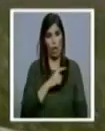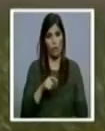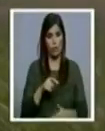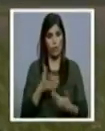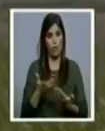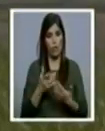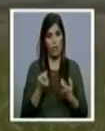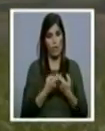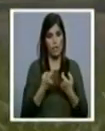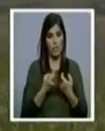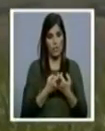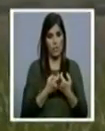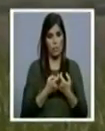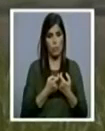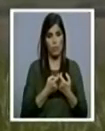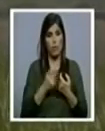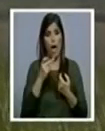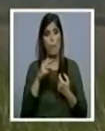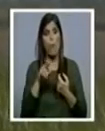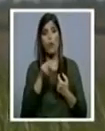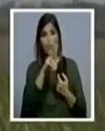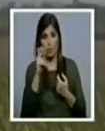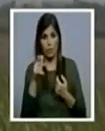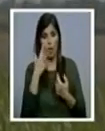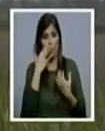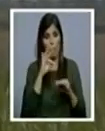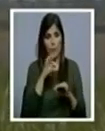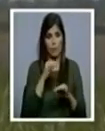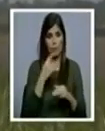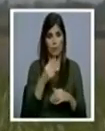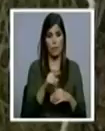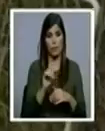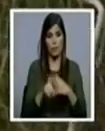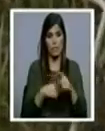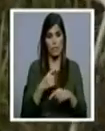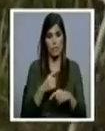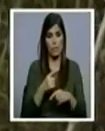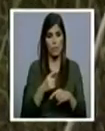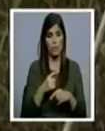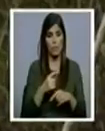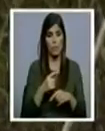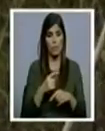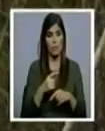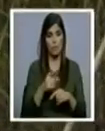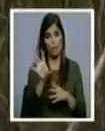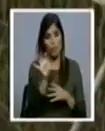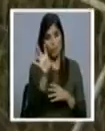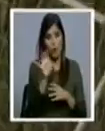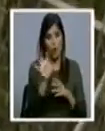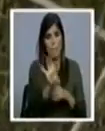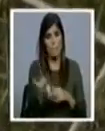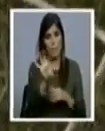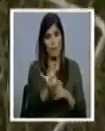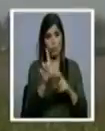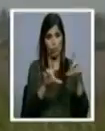Nós, neste tipo de amostragem, normalmente recorremos sempre à recolha de imagem,